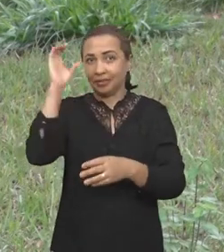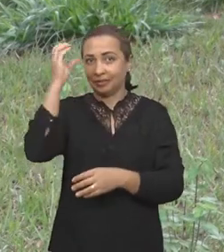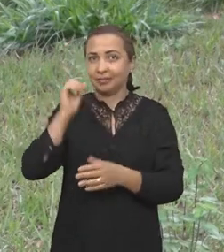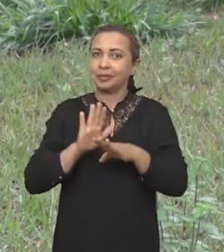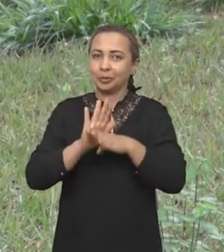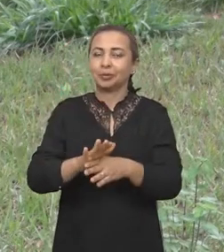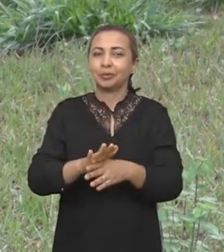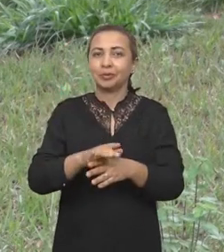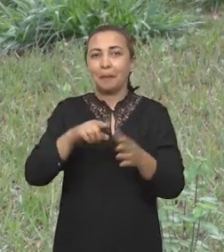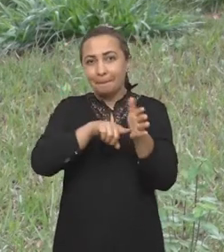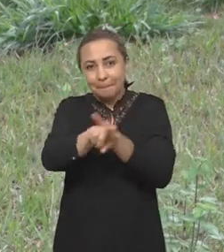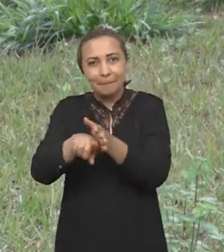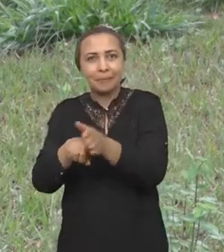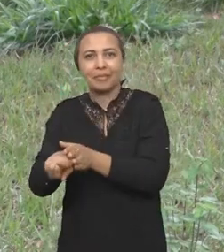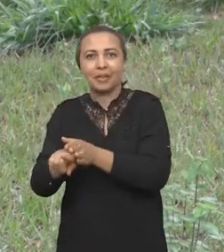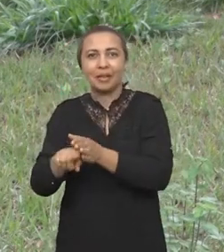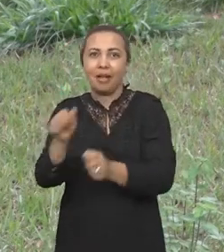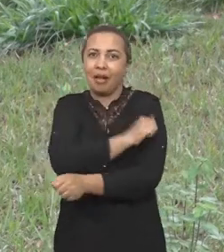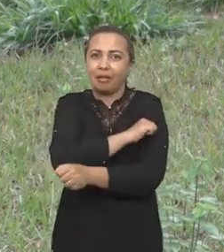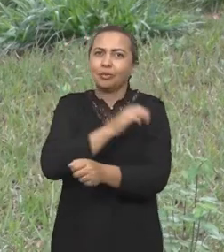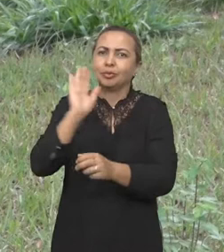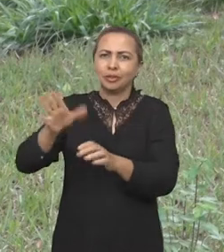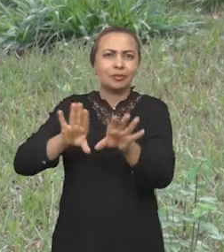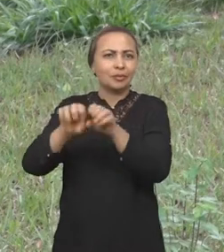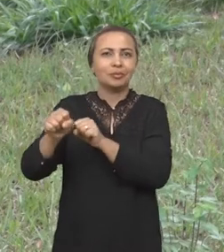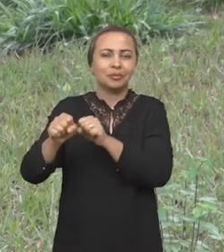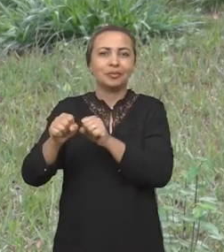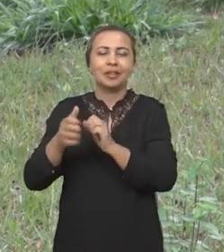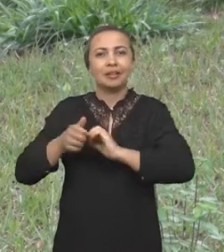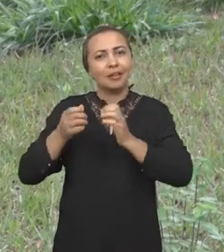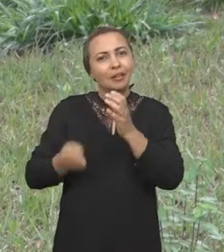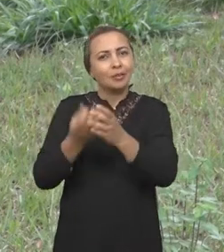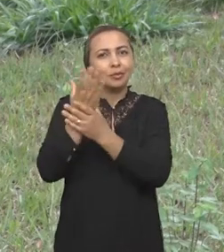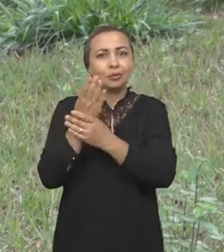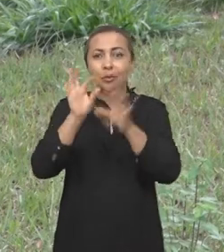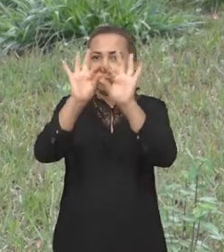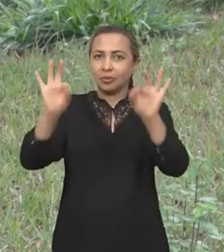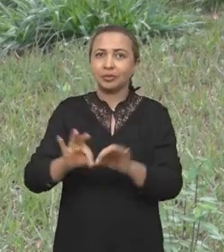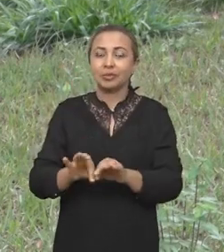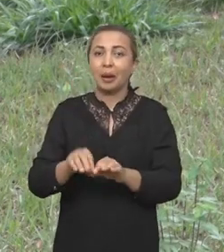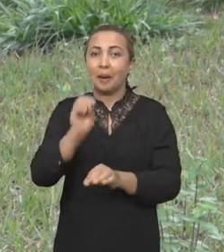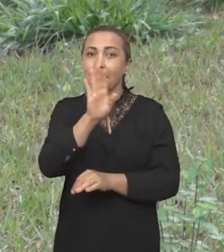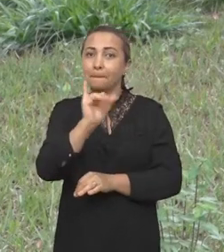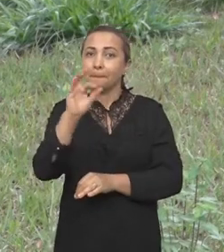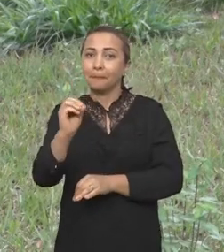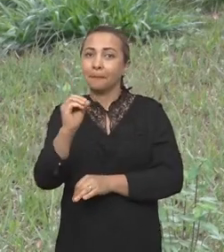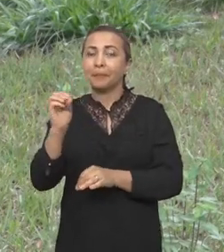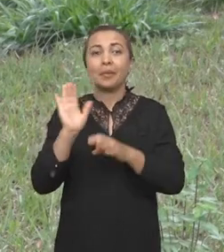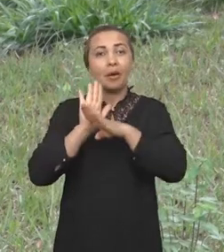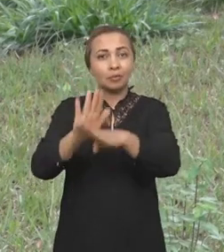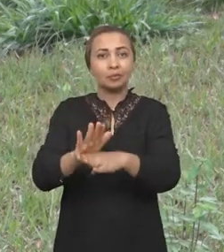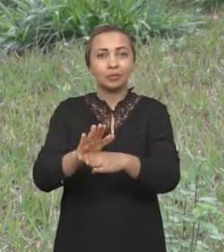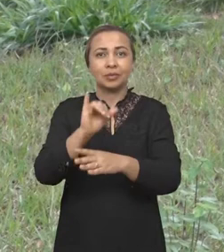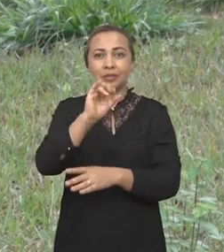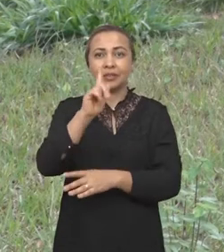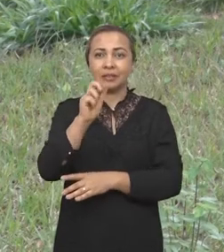ciência. Pesquisadores, ex-alunos da UFBA e também diversos parceiros criaram um projeto Bioação Garapuá para